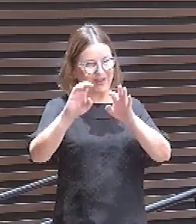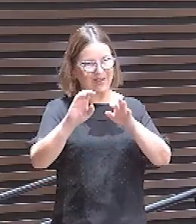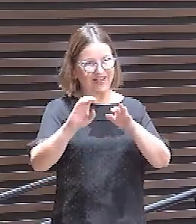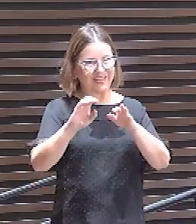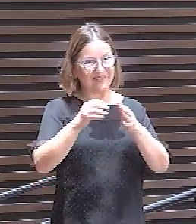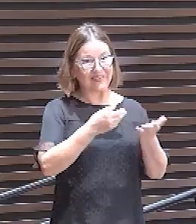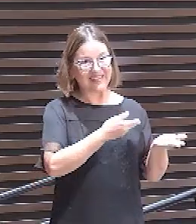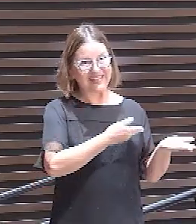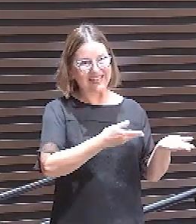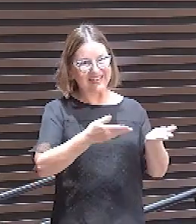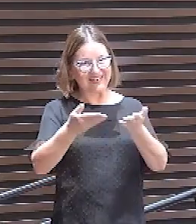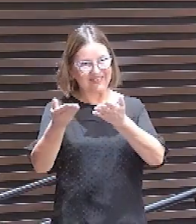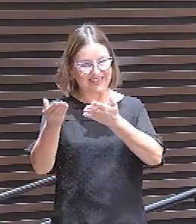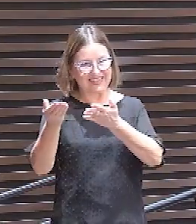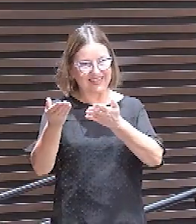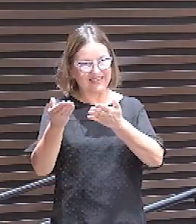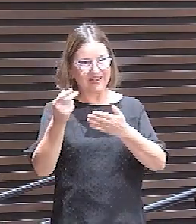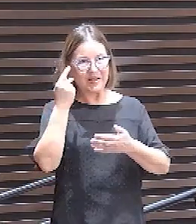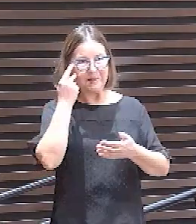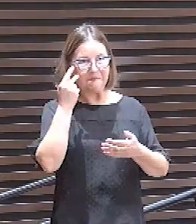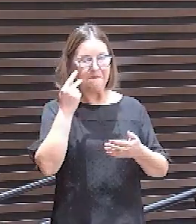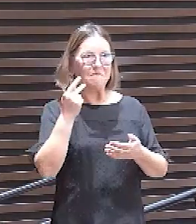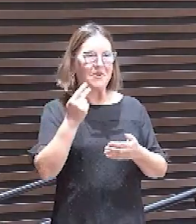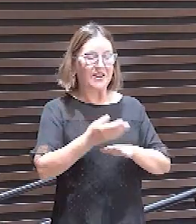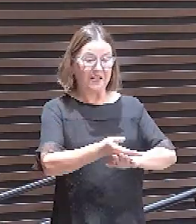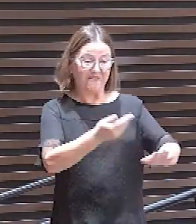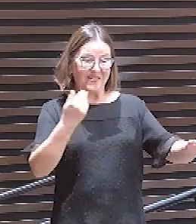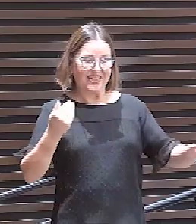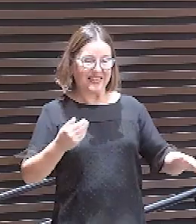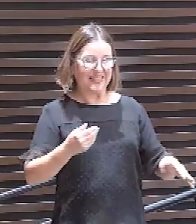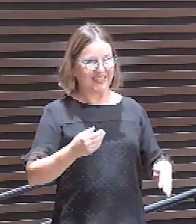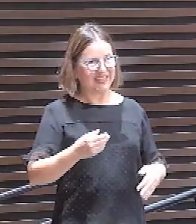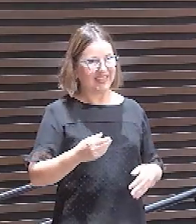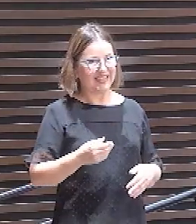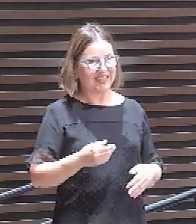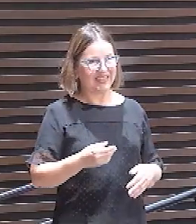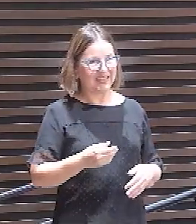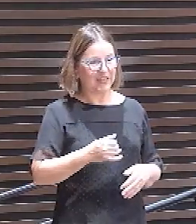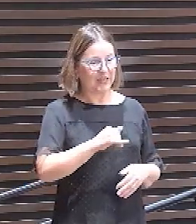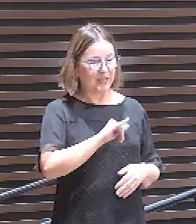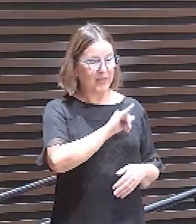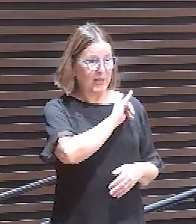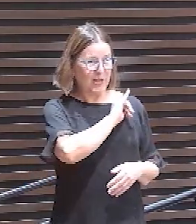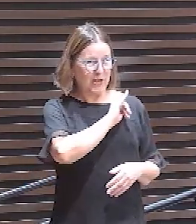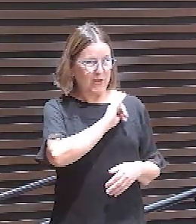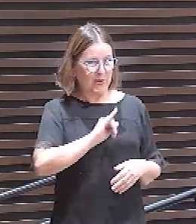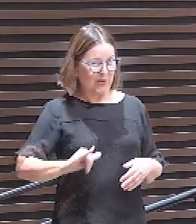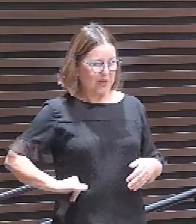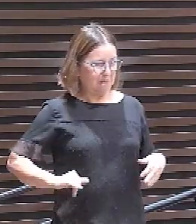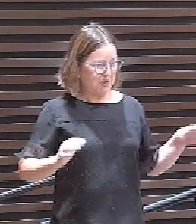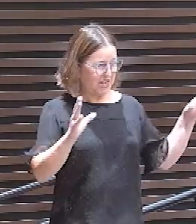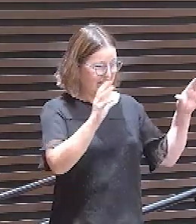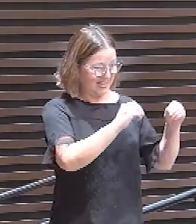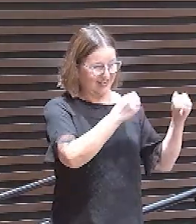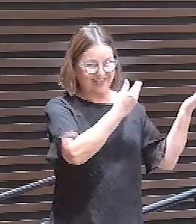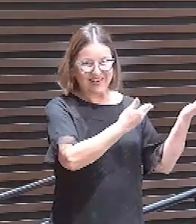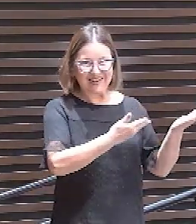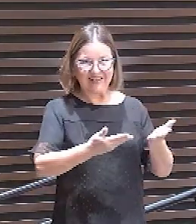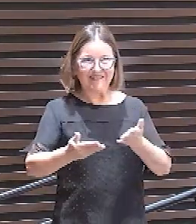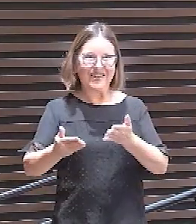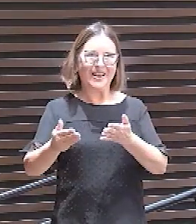libertação do império das trevas para o reino do Filho do seu amor. Eu creio que